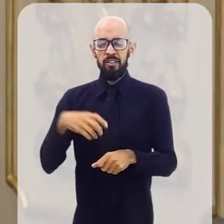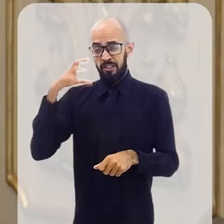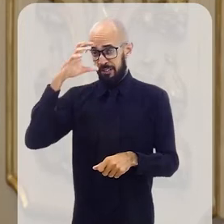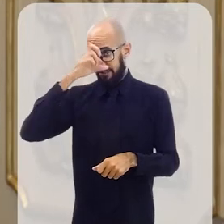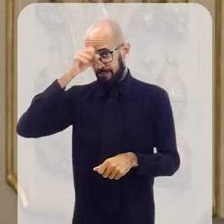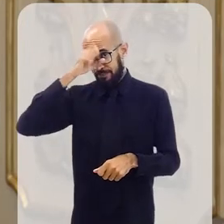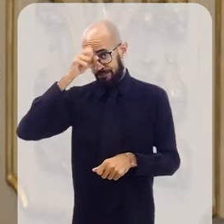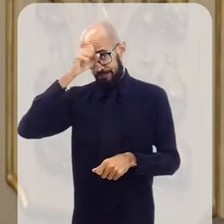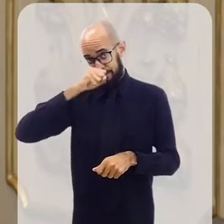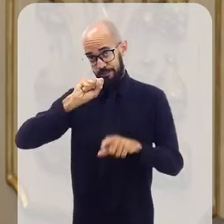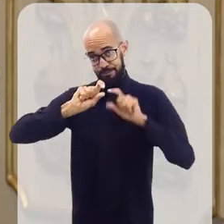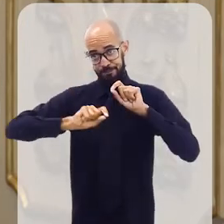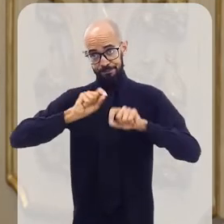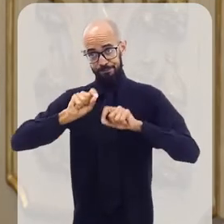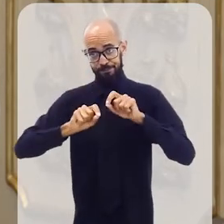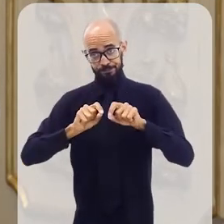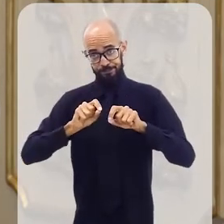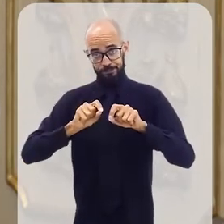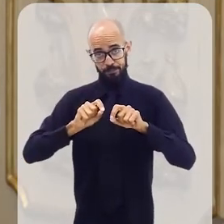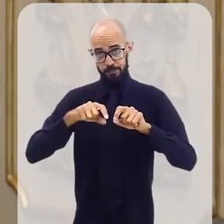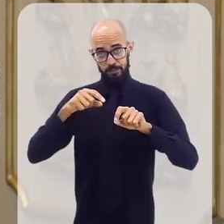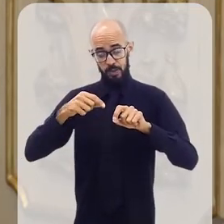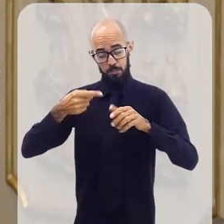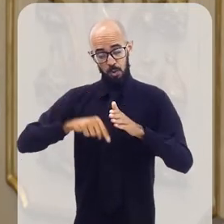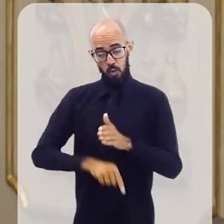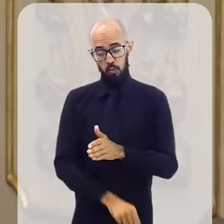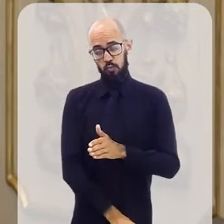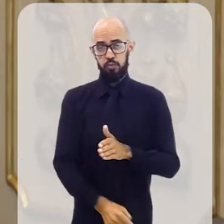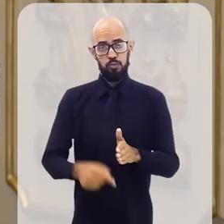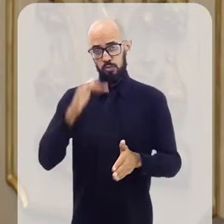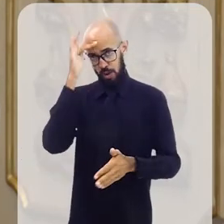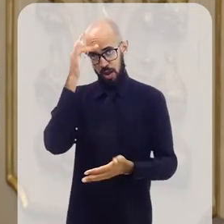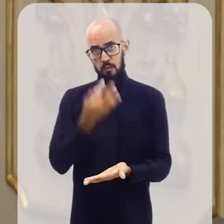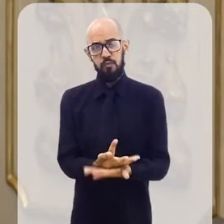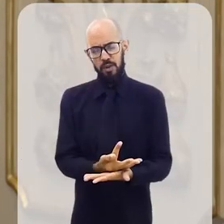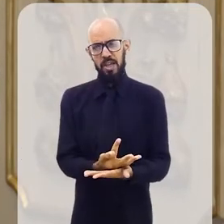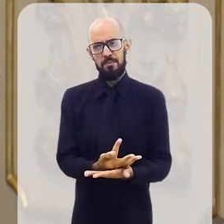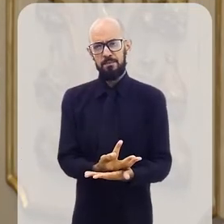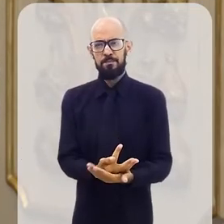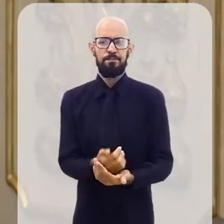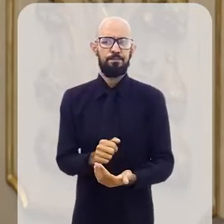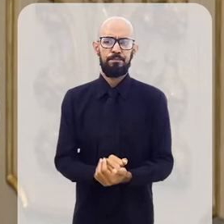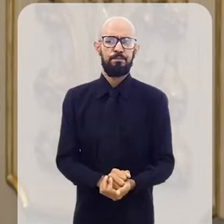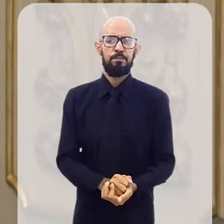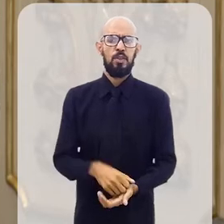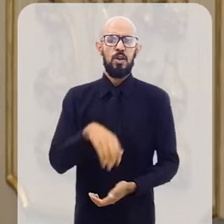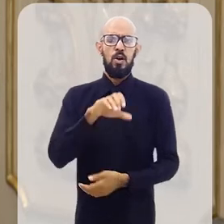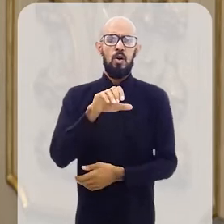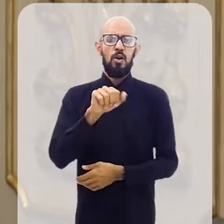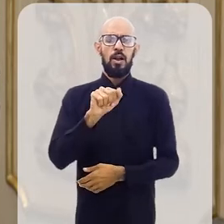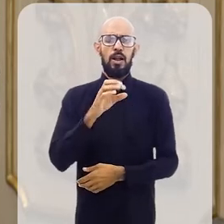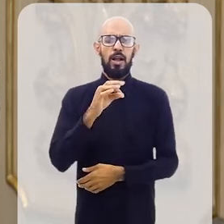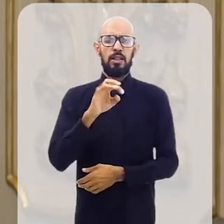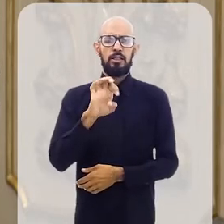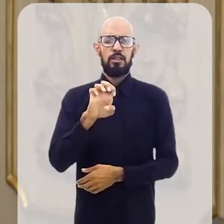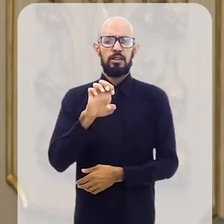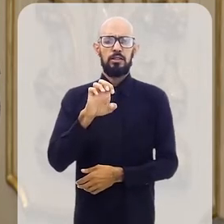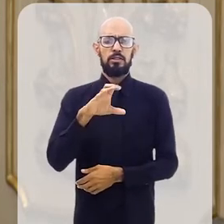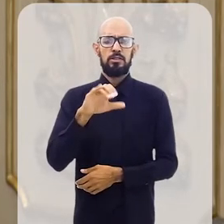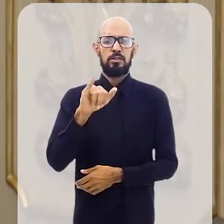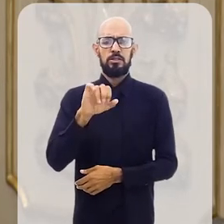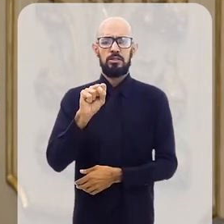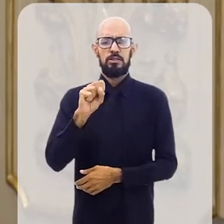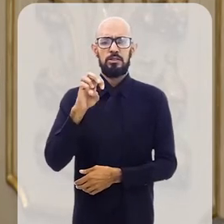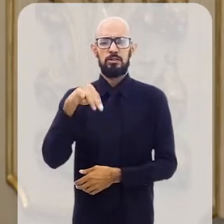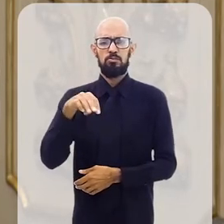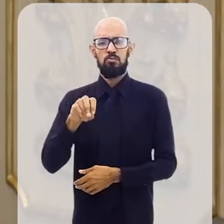já vai aprendendo mais profundamente a sua fé então o catecismo é